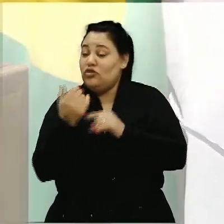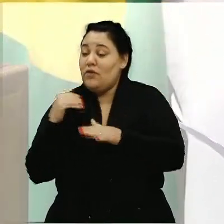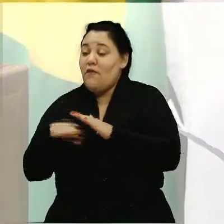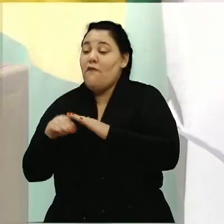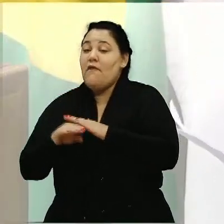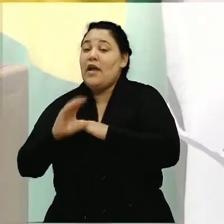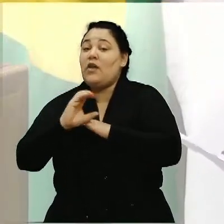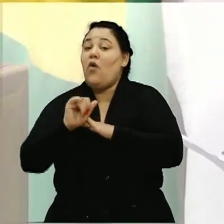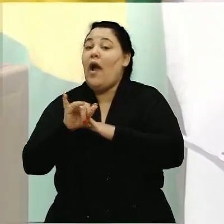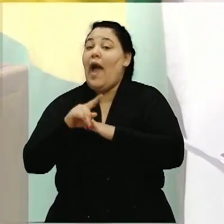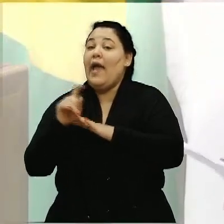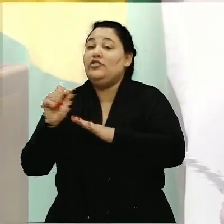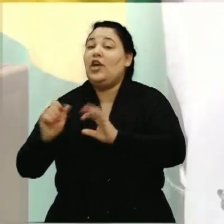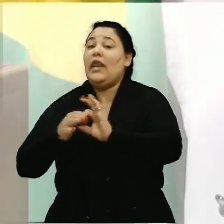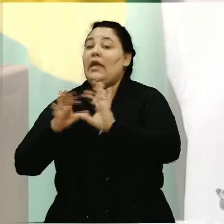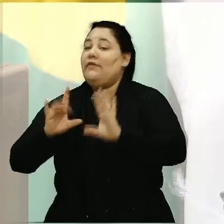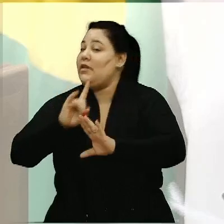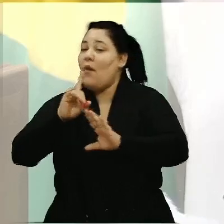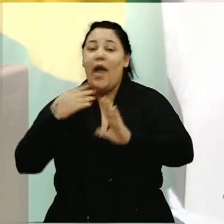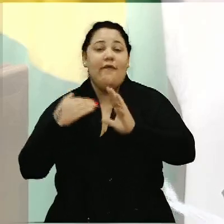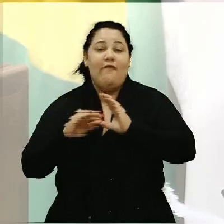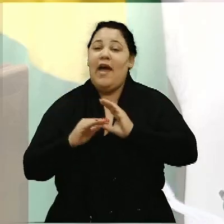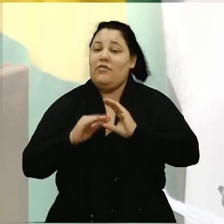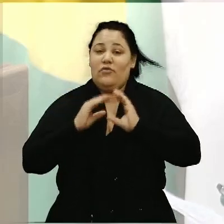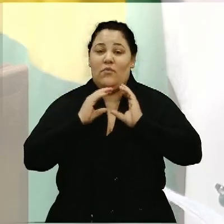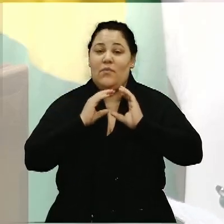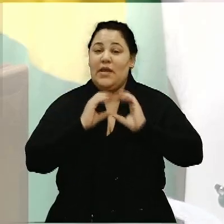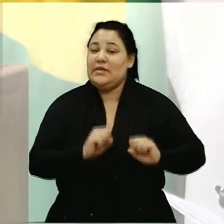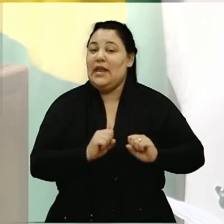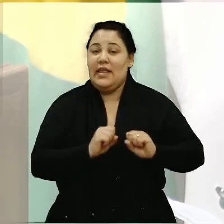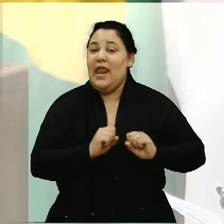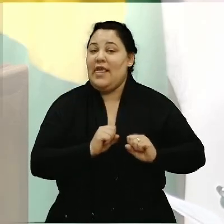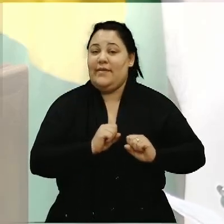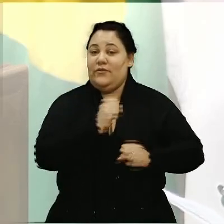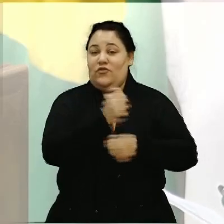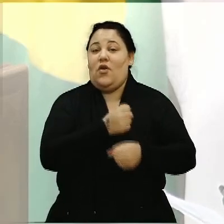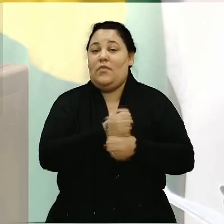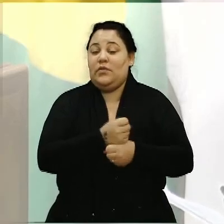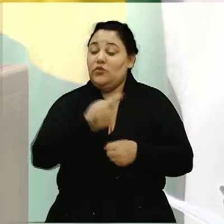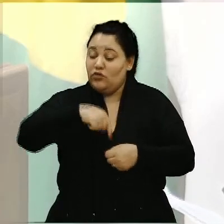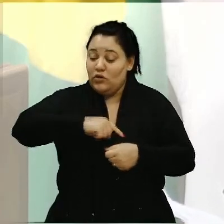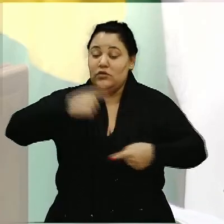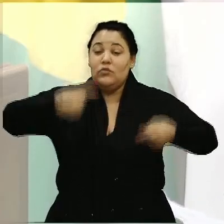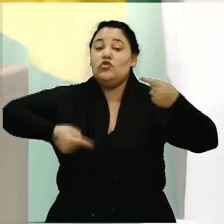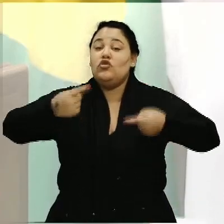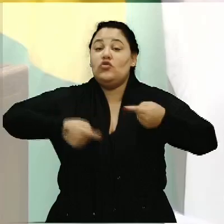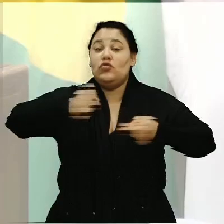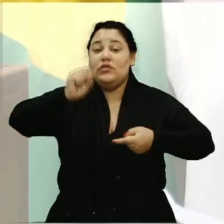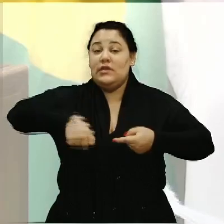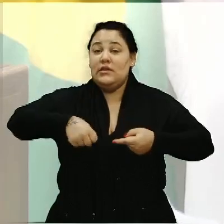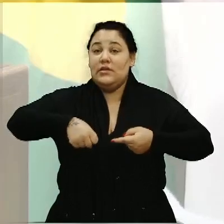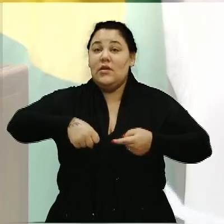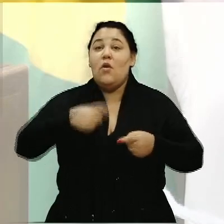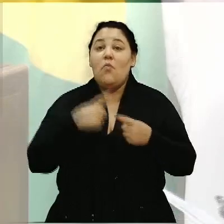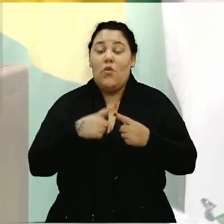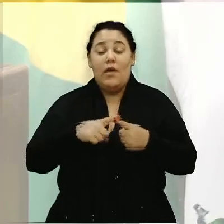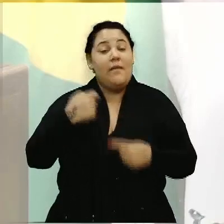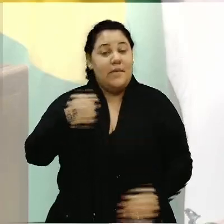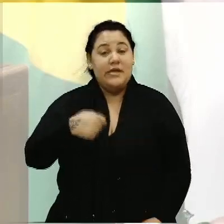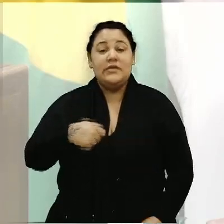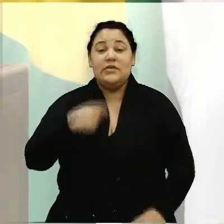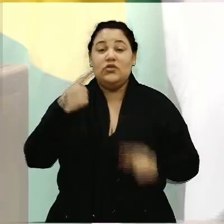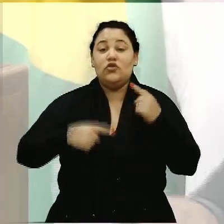Obras. Nós vamos discutir o pluvial, sim. O esgoto misto nós discutiremos no